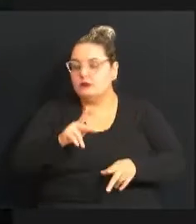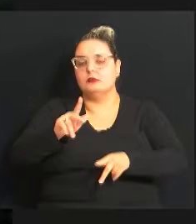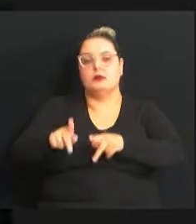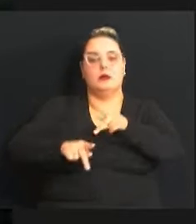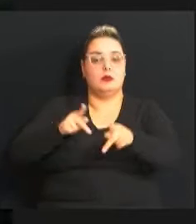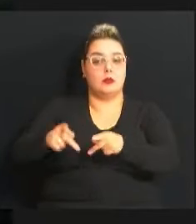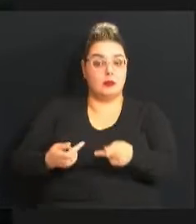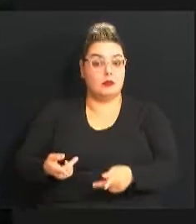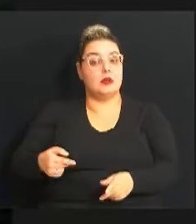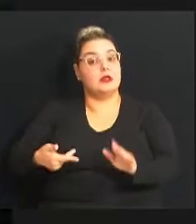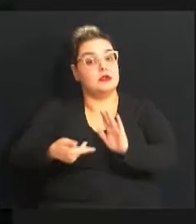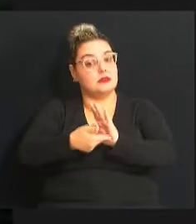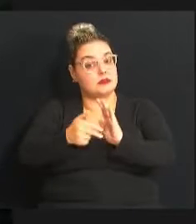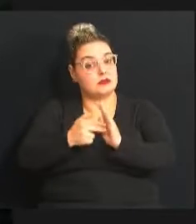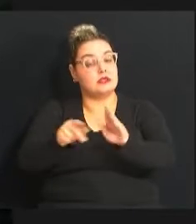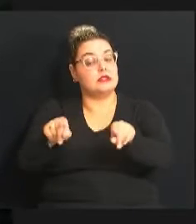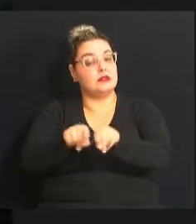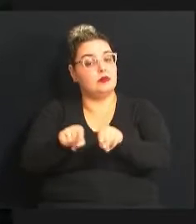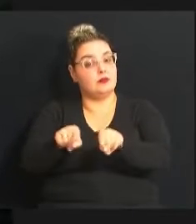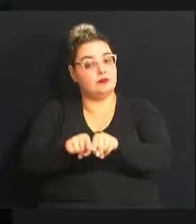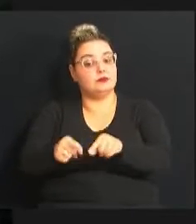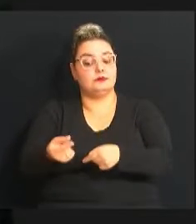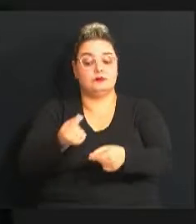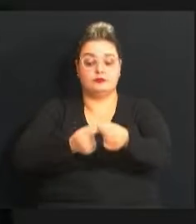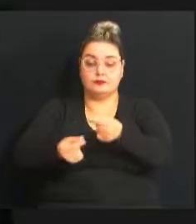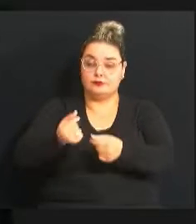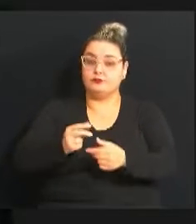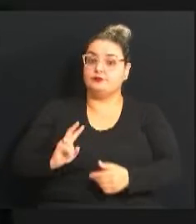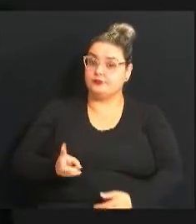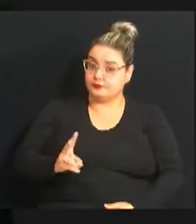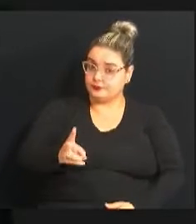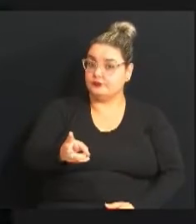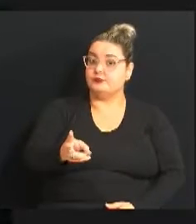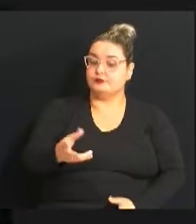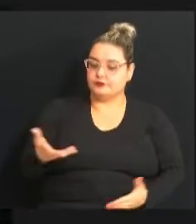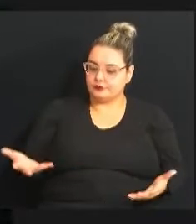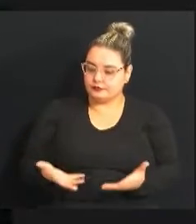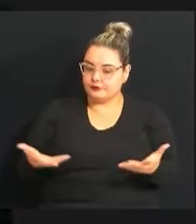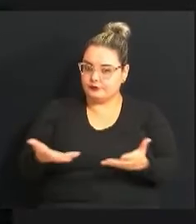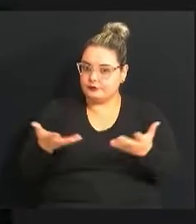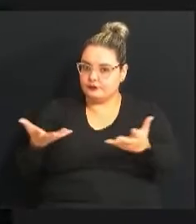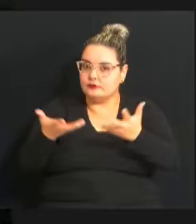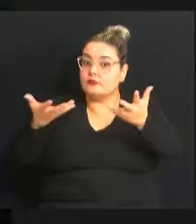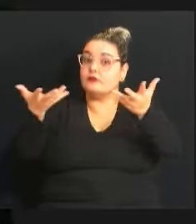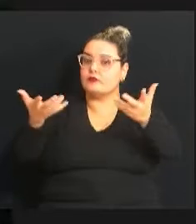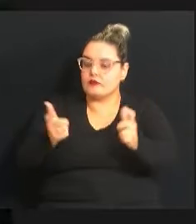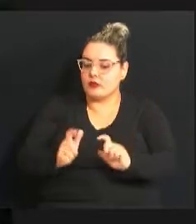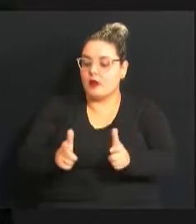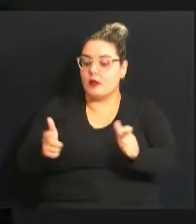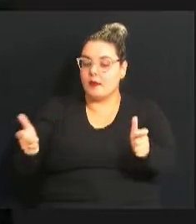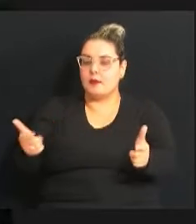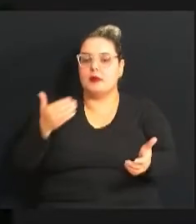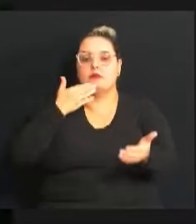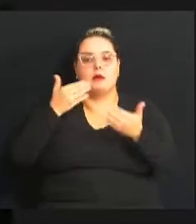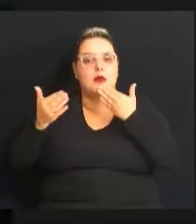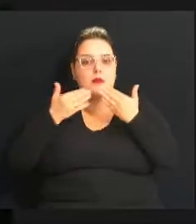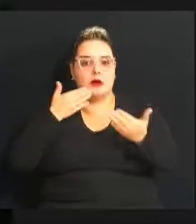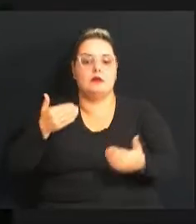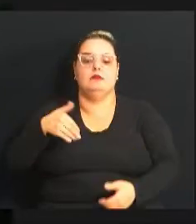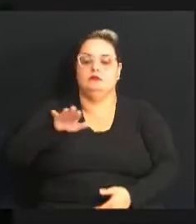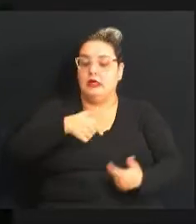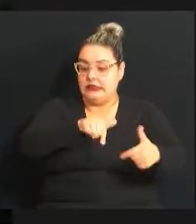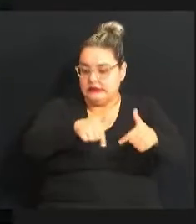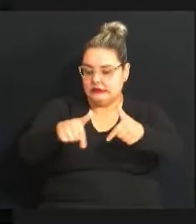signifique que, na verdade, a economia está mantendo um ritmo de aquecimento, né, de aumento da demanda, de geração de mais